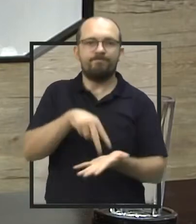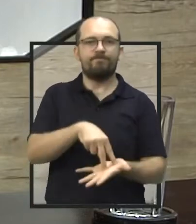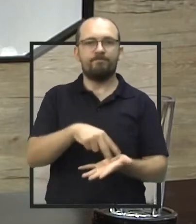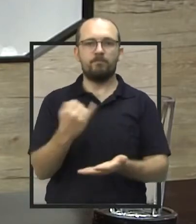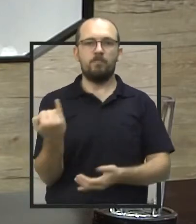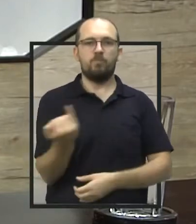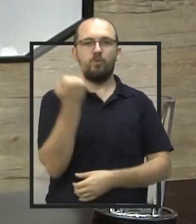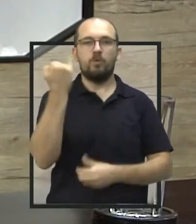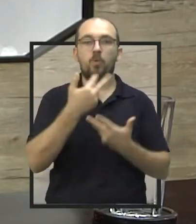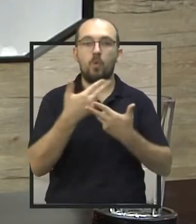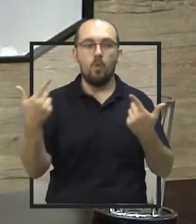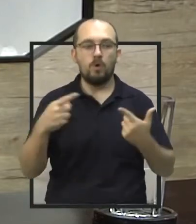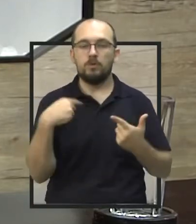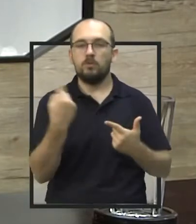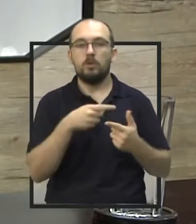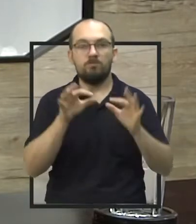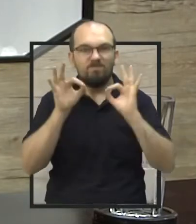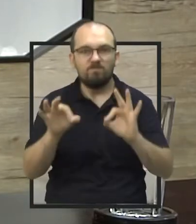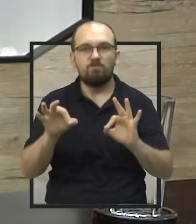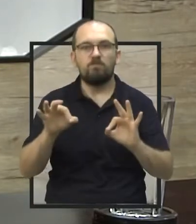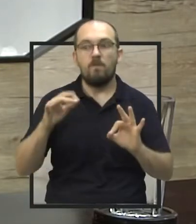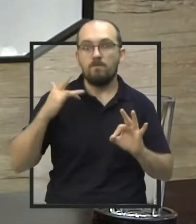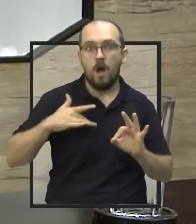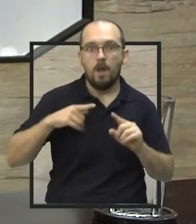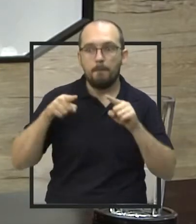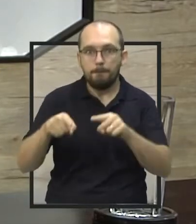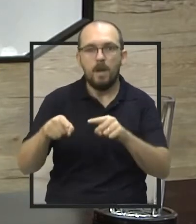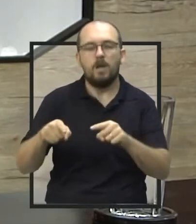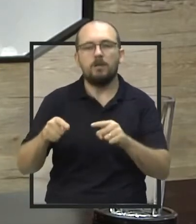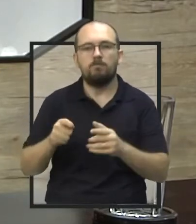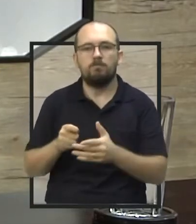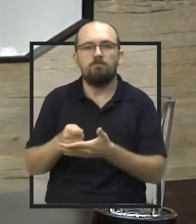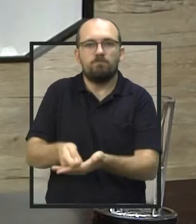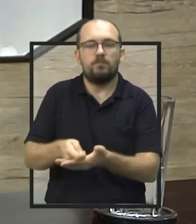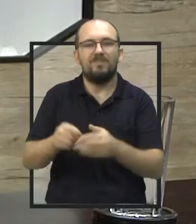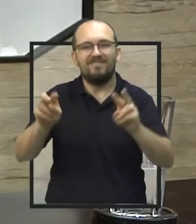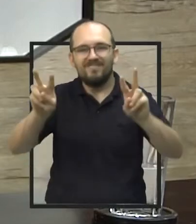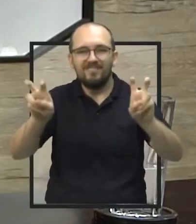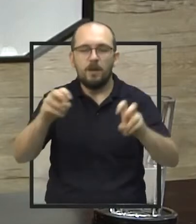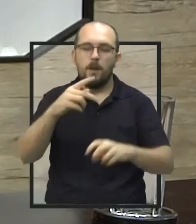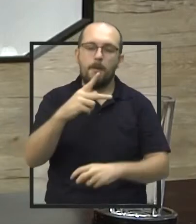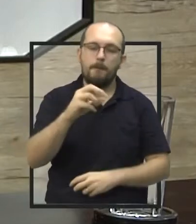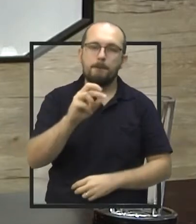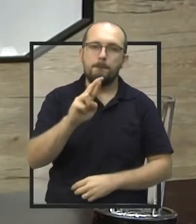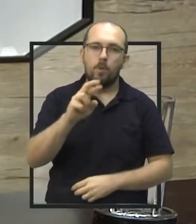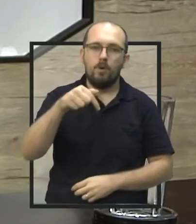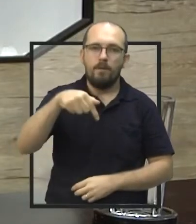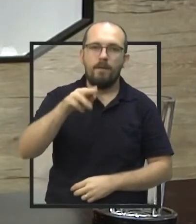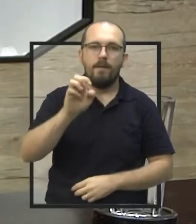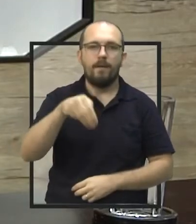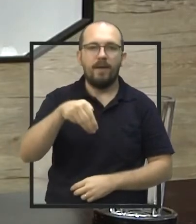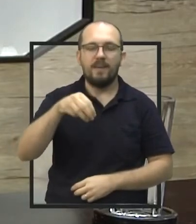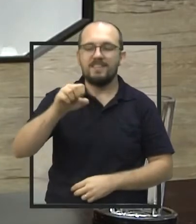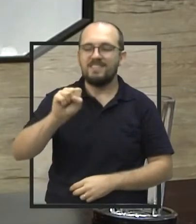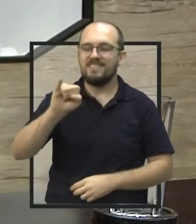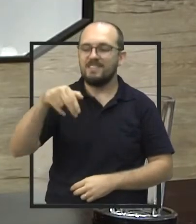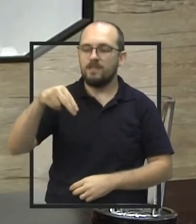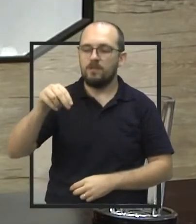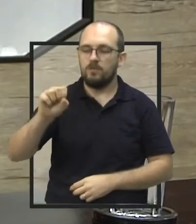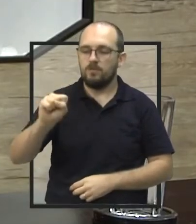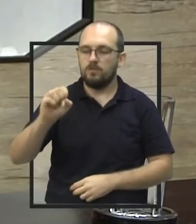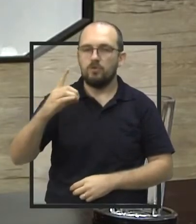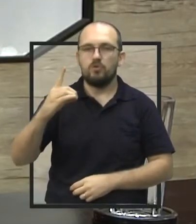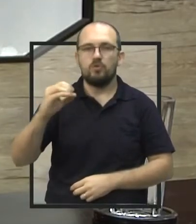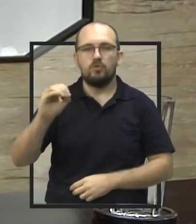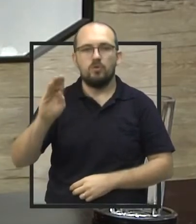Anitta, mesmo passando por muitos preconceitos e tudo, né, que ela sofre, como ela me inspira como empreendedora,